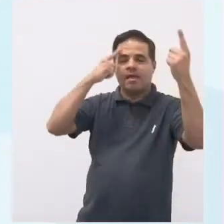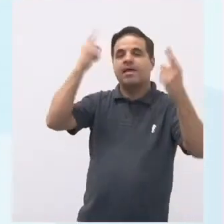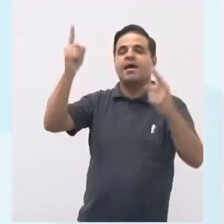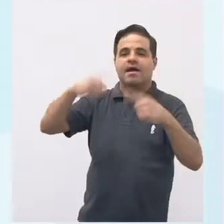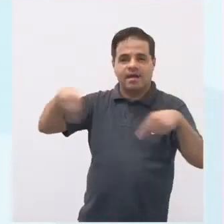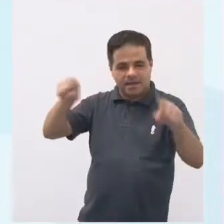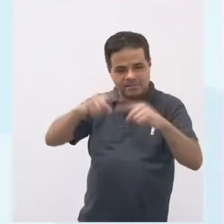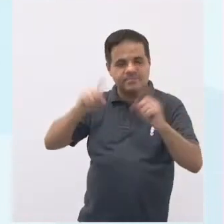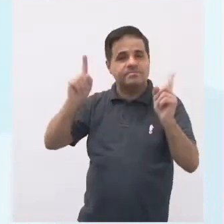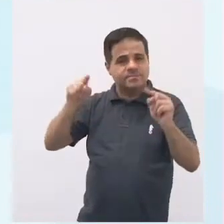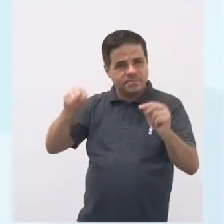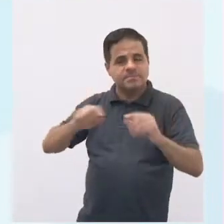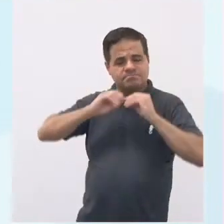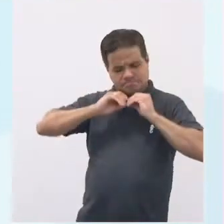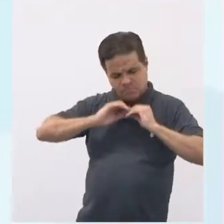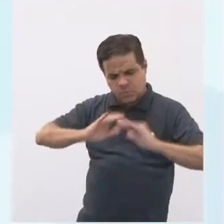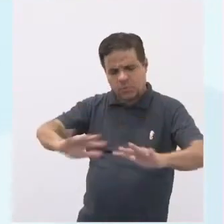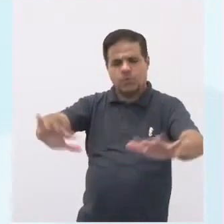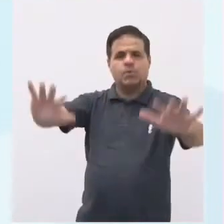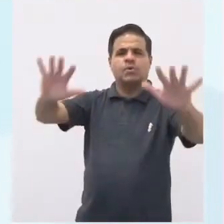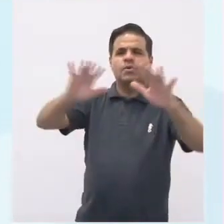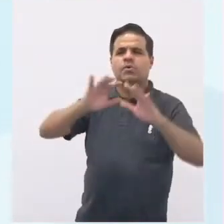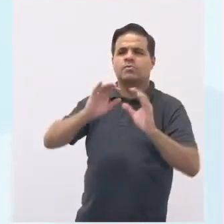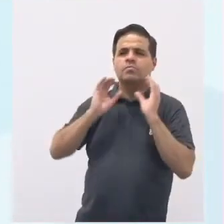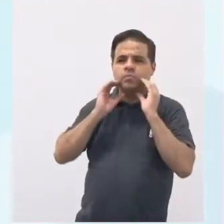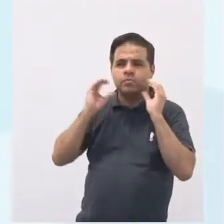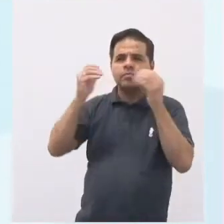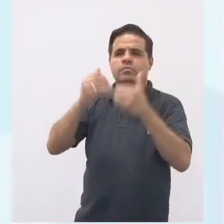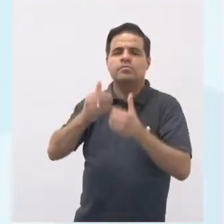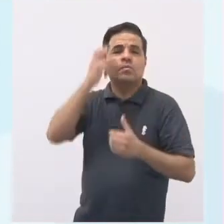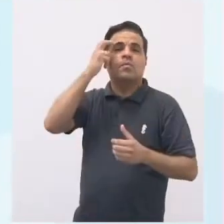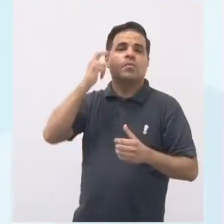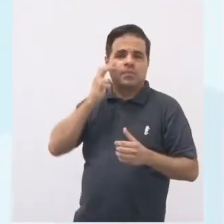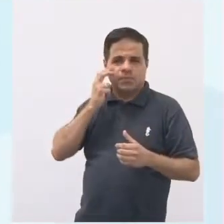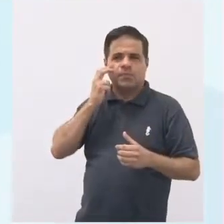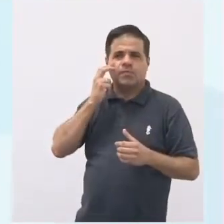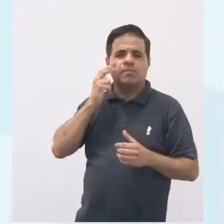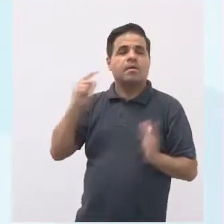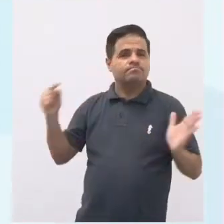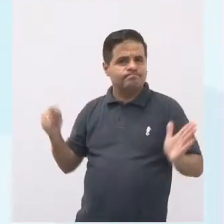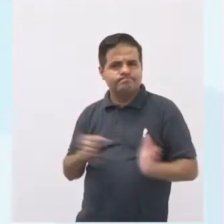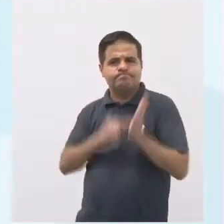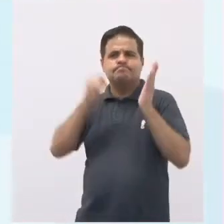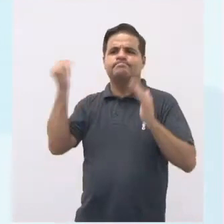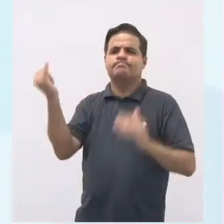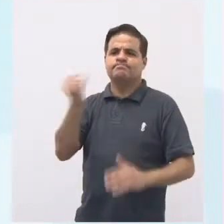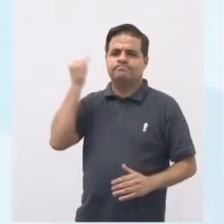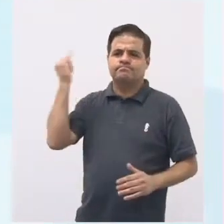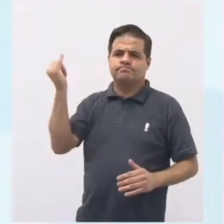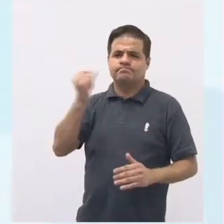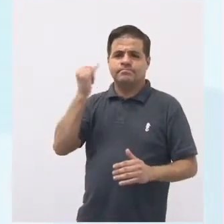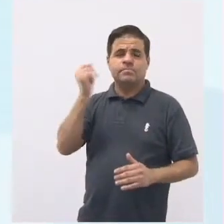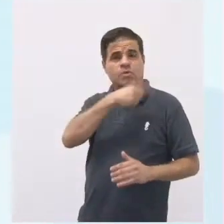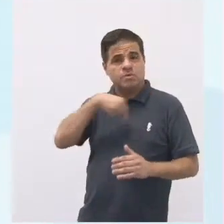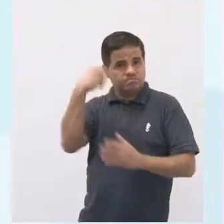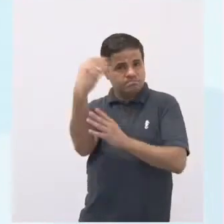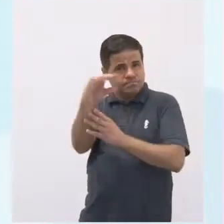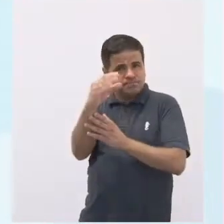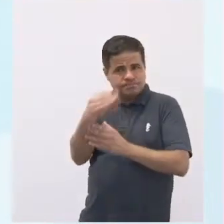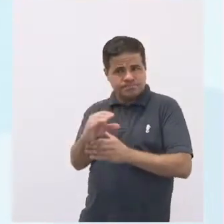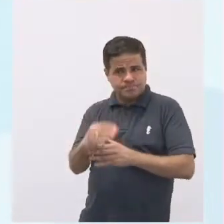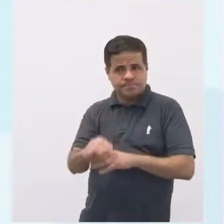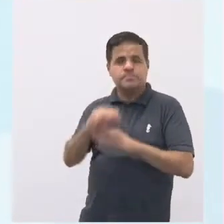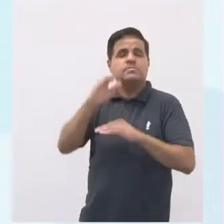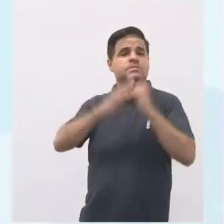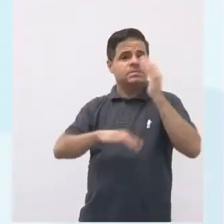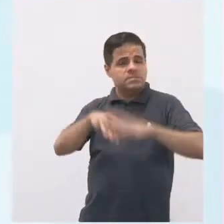são disseminadas pelas comunidades e culturas. Então, um ponto importante que aí nós colocamos é a